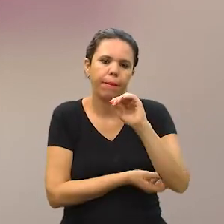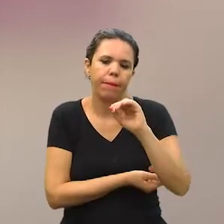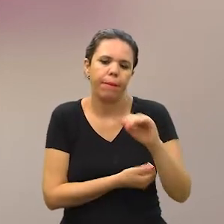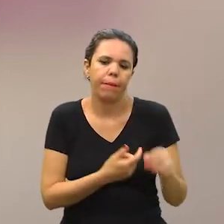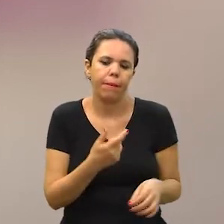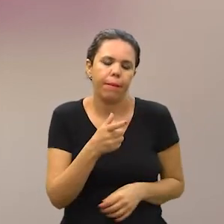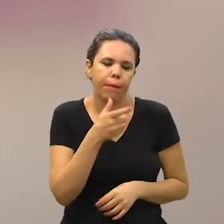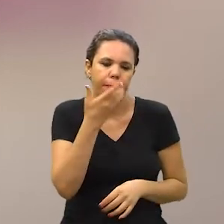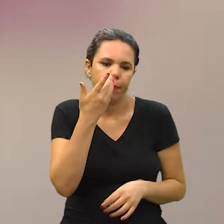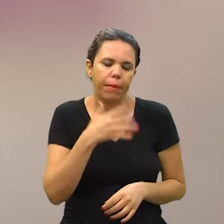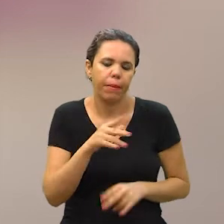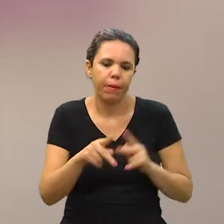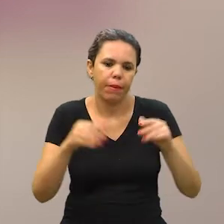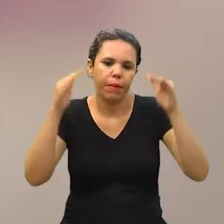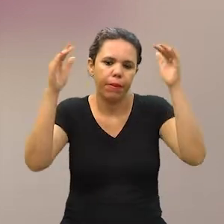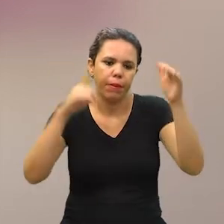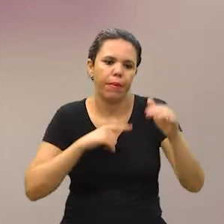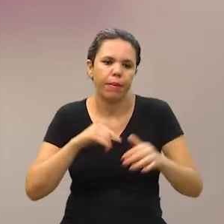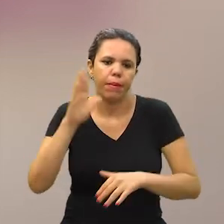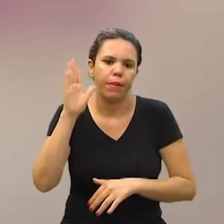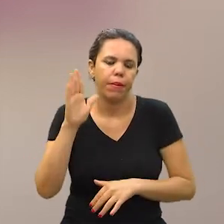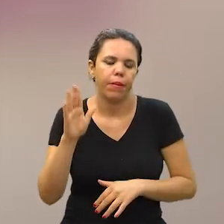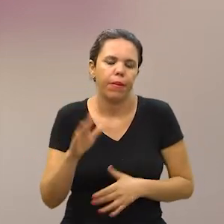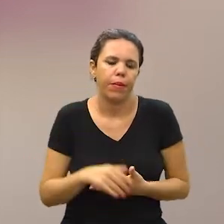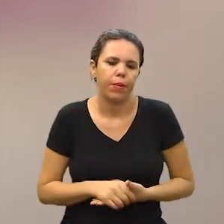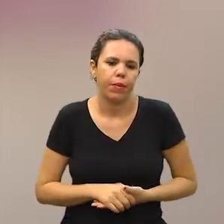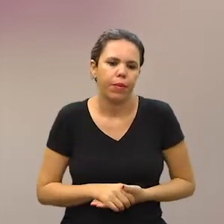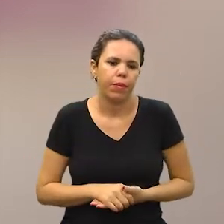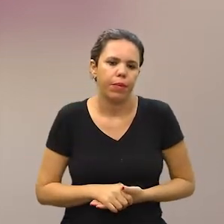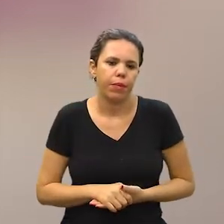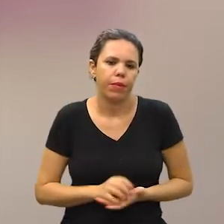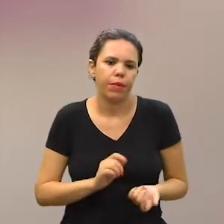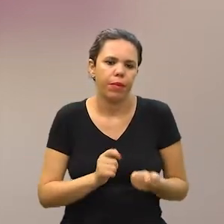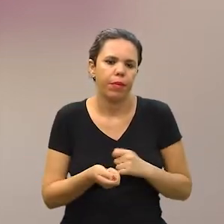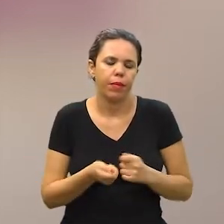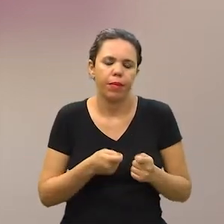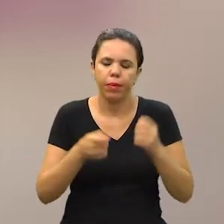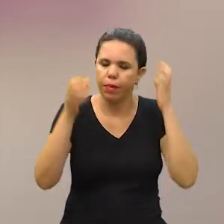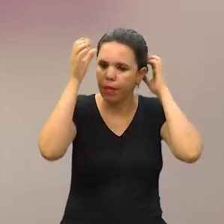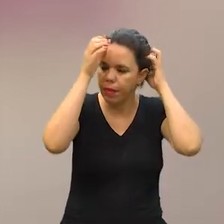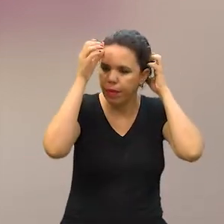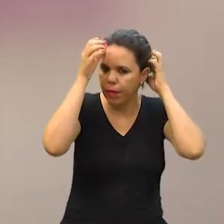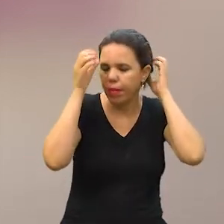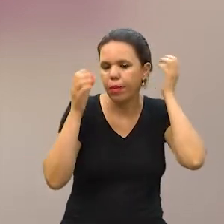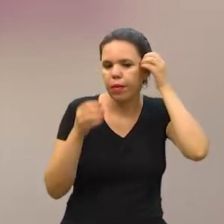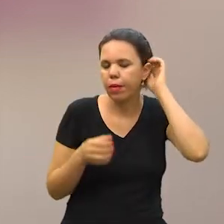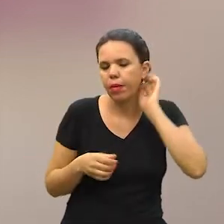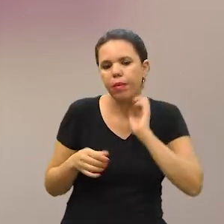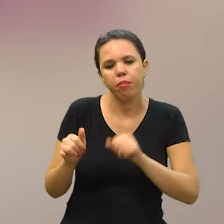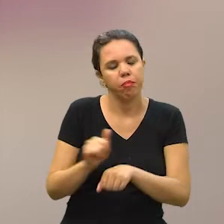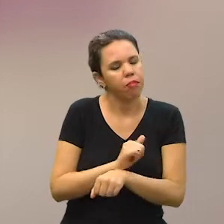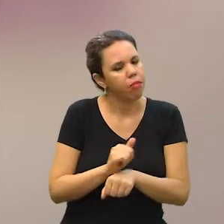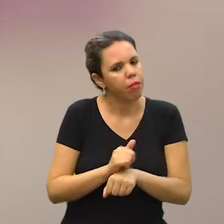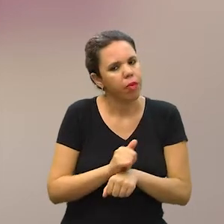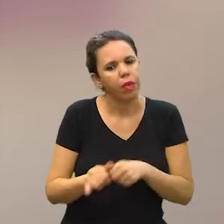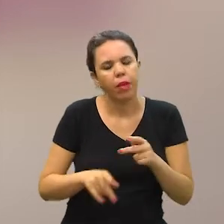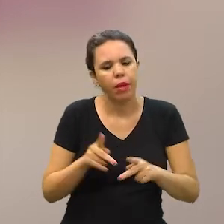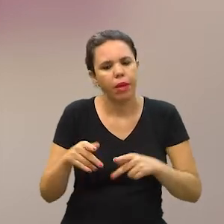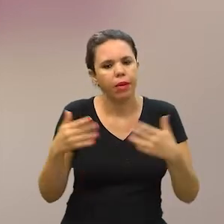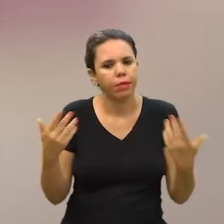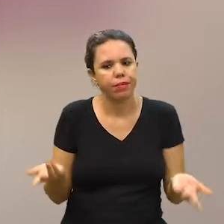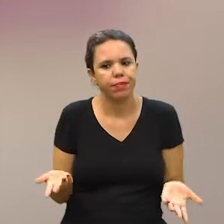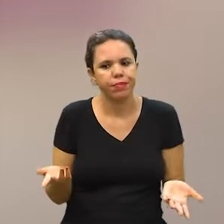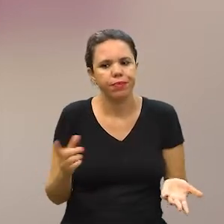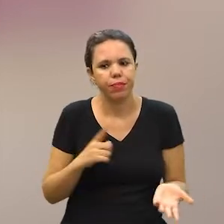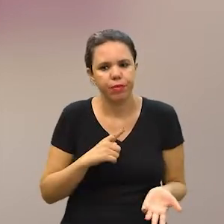temos na criança, porque os adultos realmente têm um pouco mais de recurso, digamos assim, seja ele cognitivo, seja ele de alternativas, que os